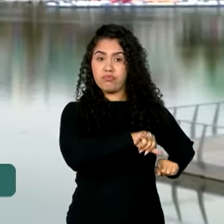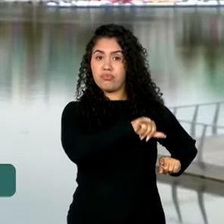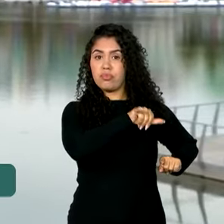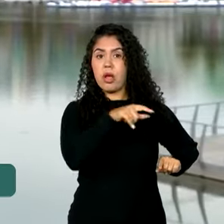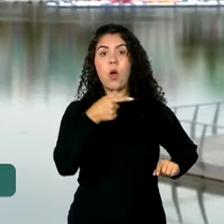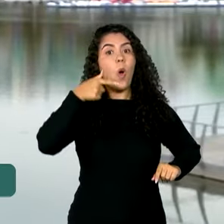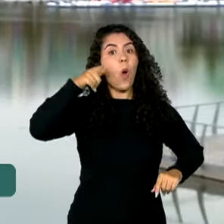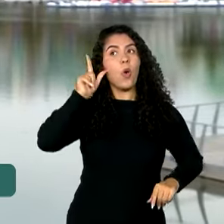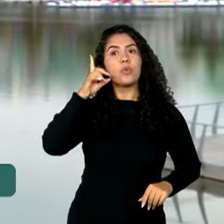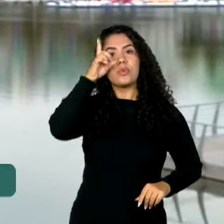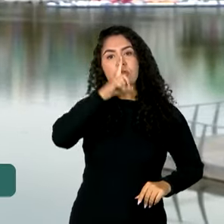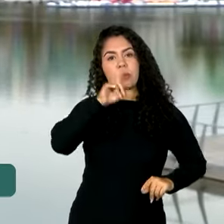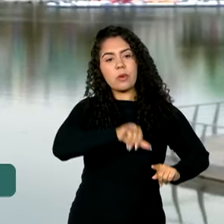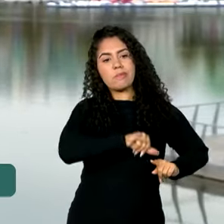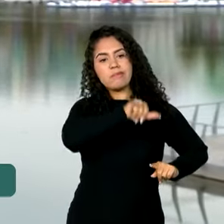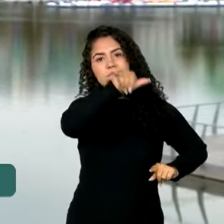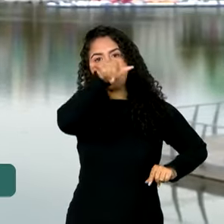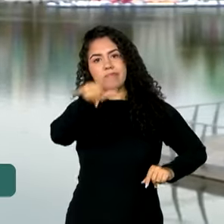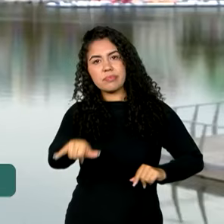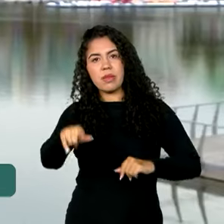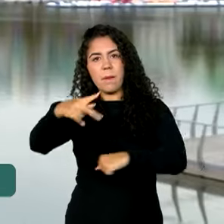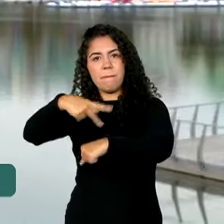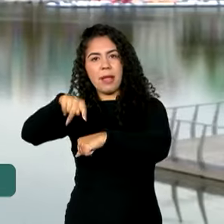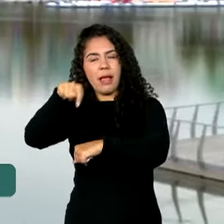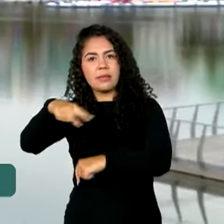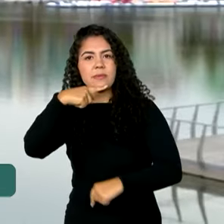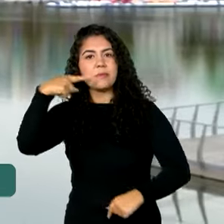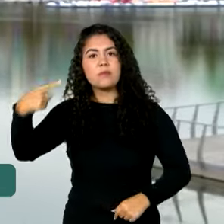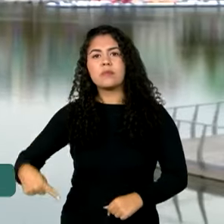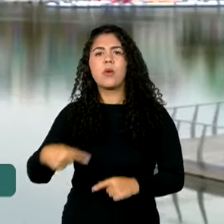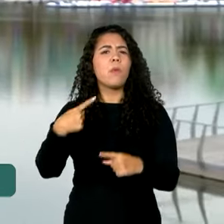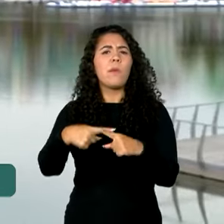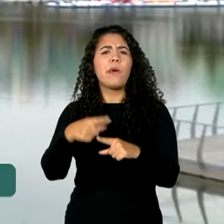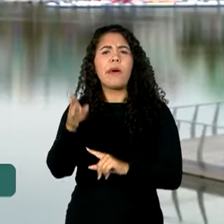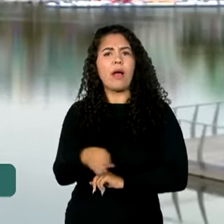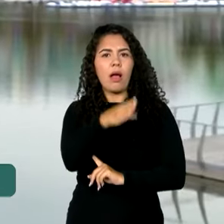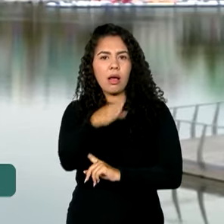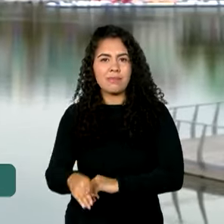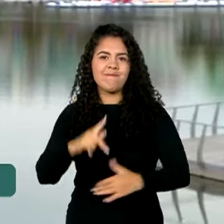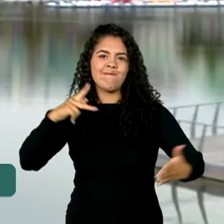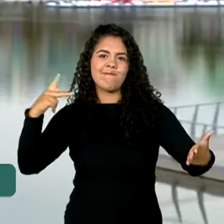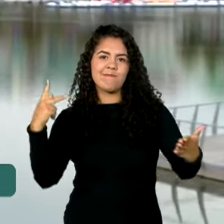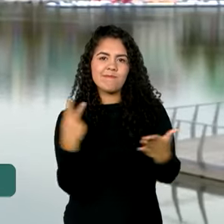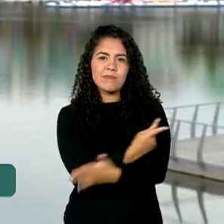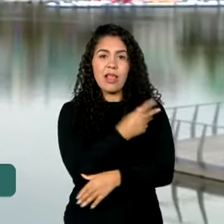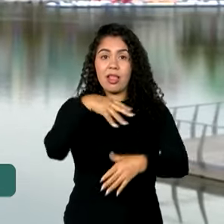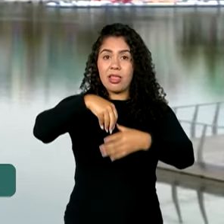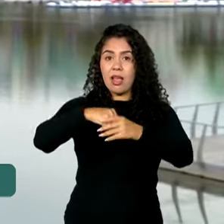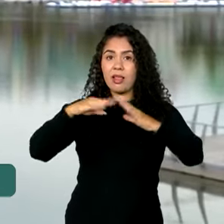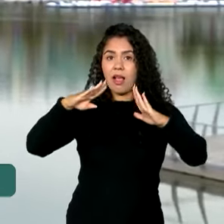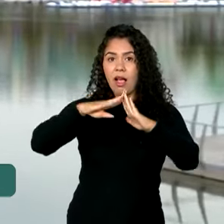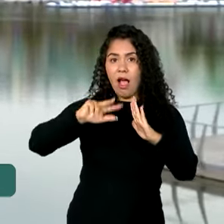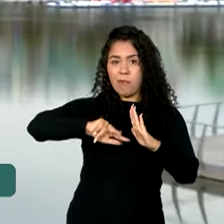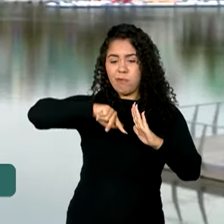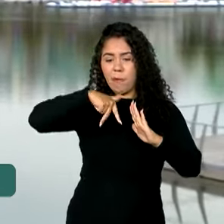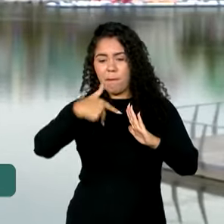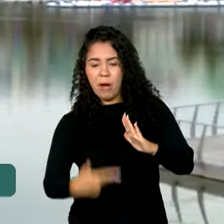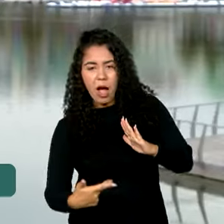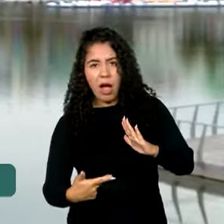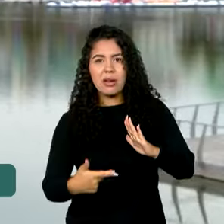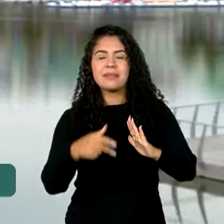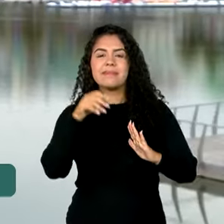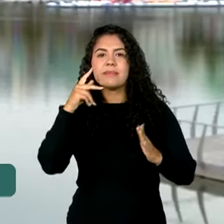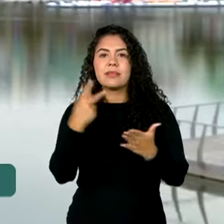nesse domingo para a Rússia. O motivo do cancelamento foi um acidente doméstico. O presidente sofreu uma queda no